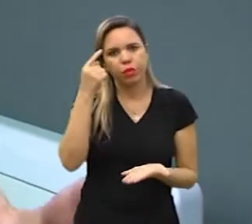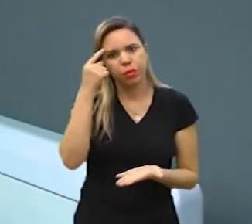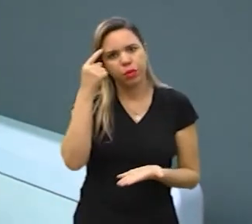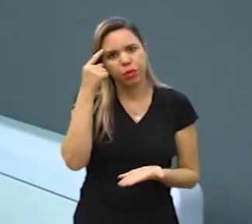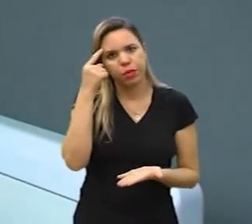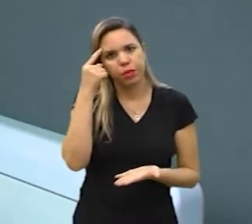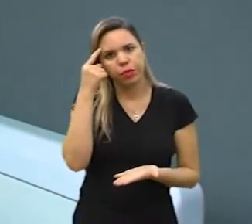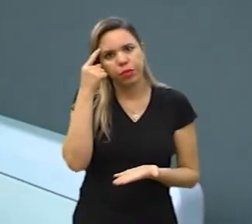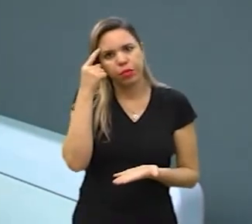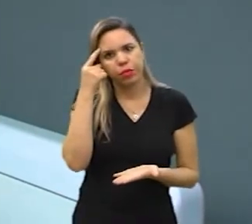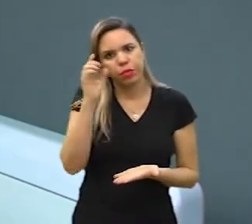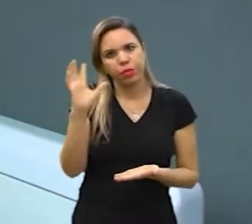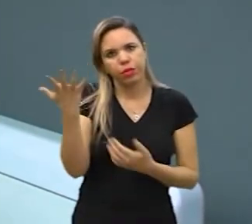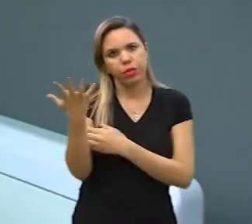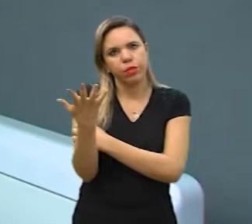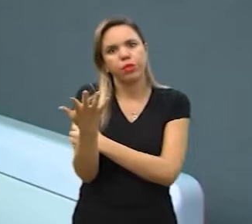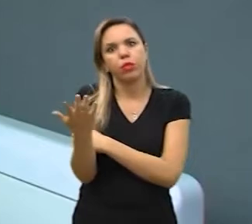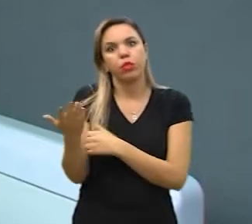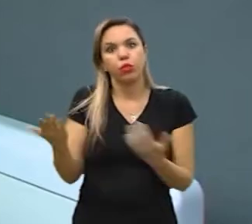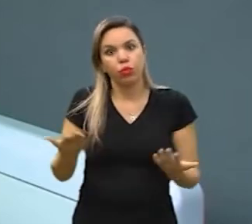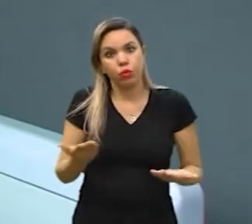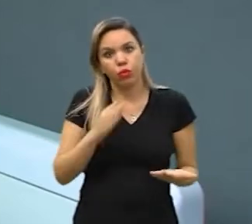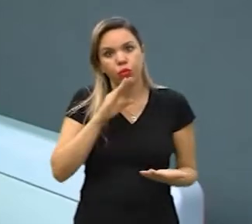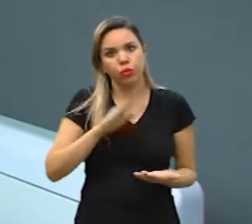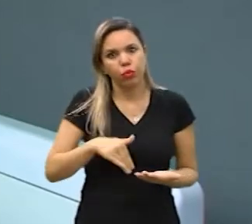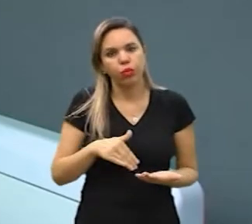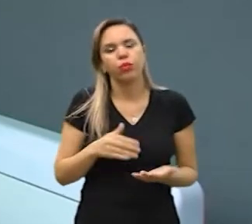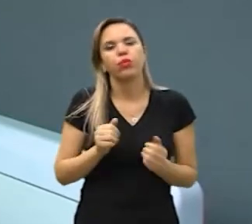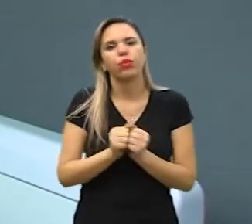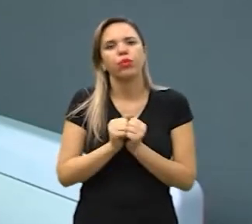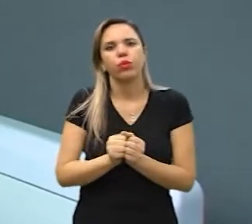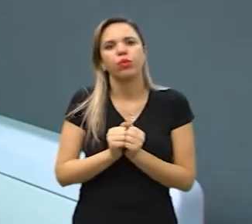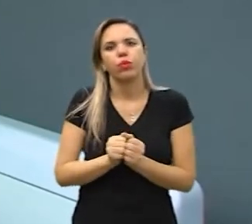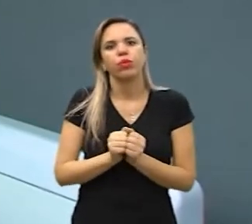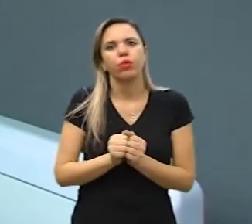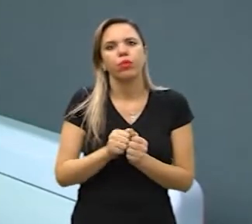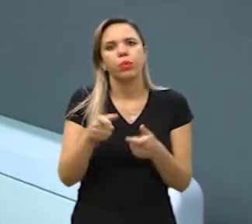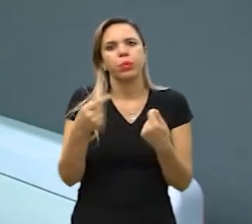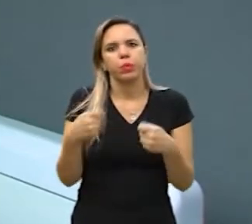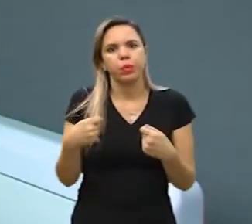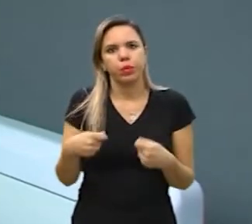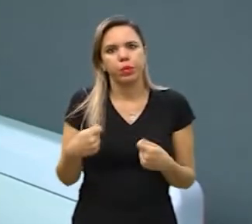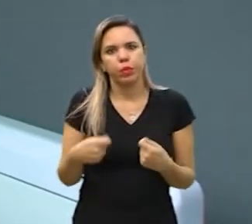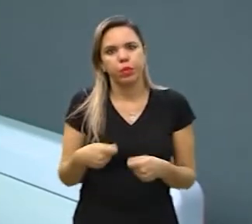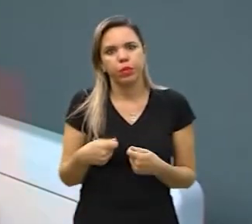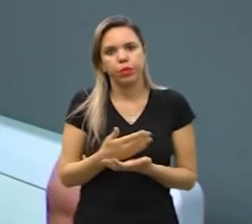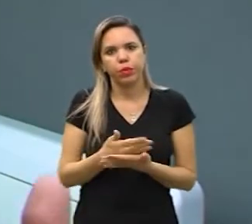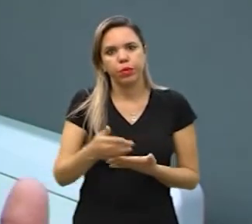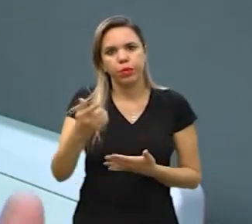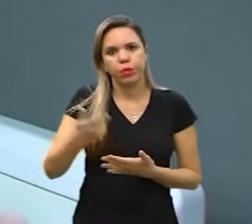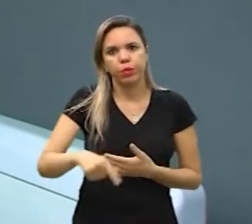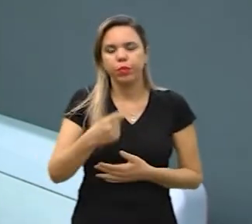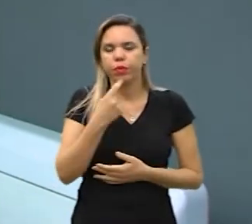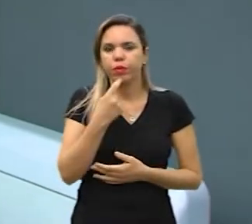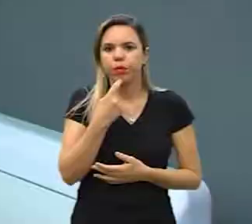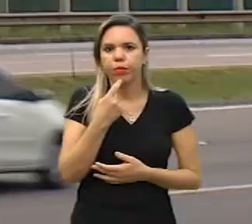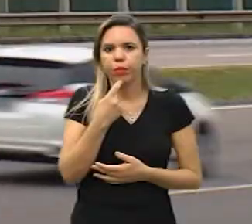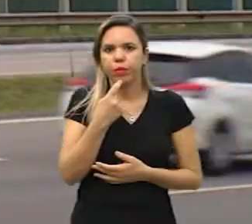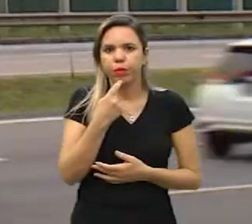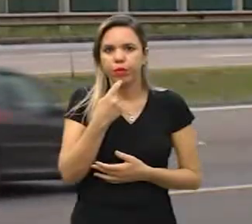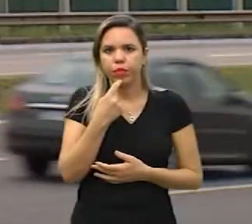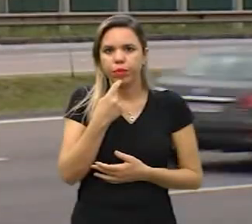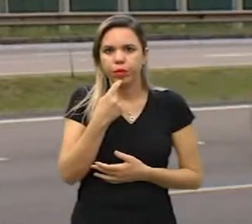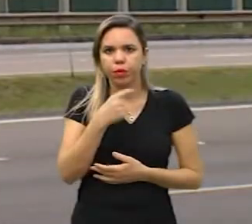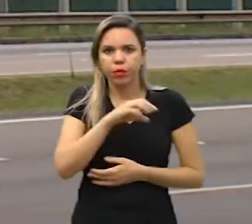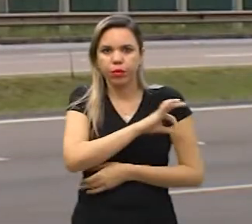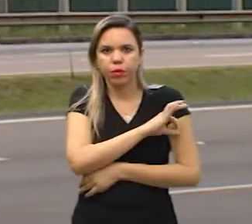nossa ideia, e isso acontece na tarde de hoje. Caminha junto com aquilo que se precisa, que é recomeçar Campinas.